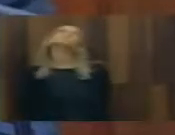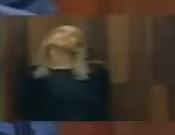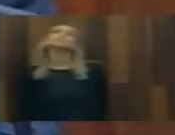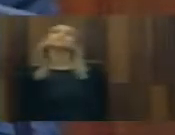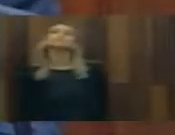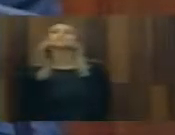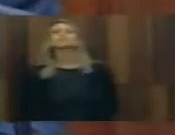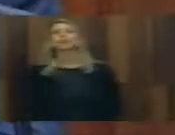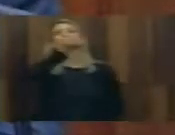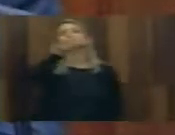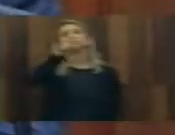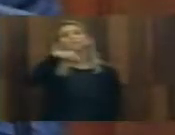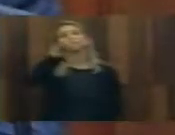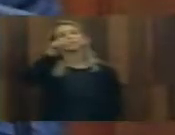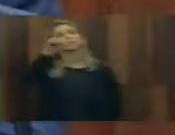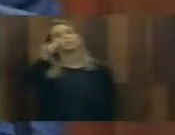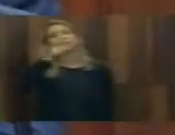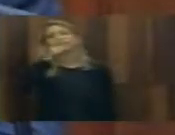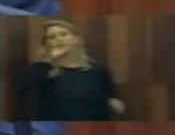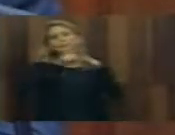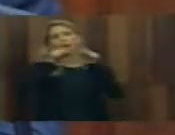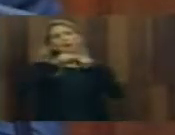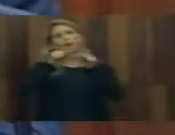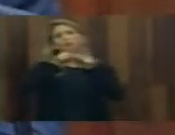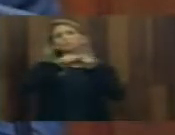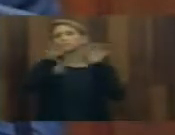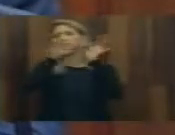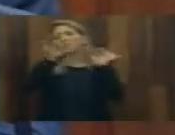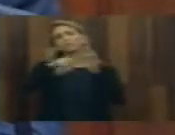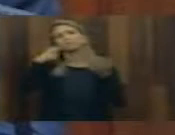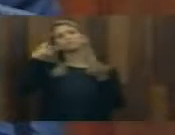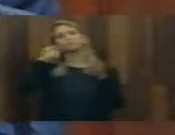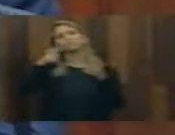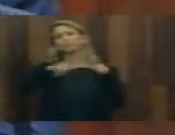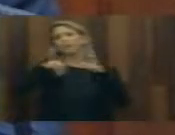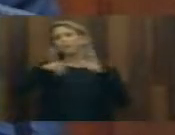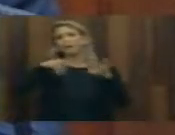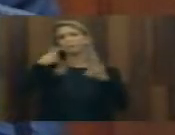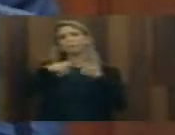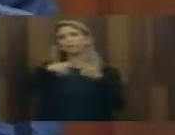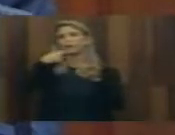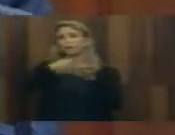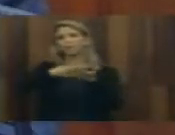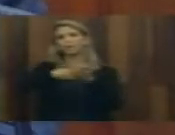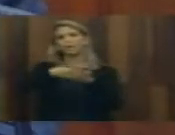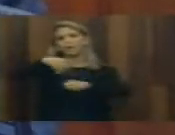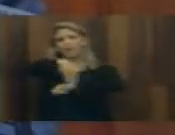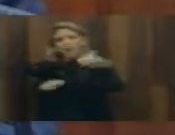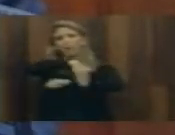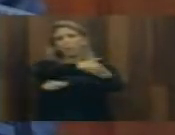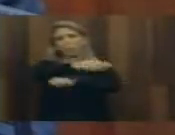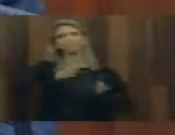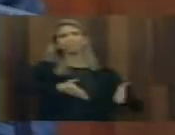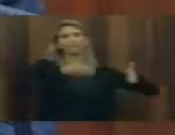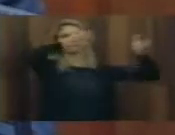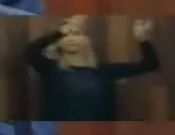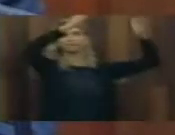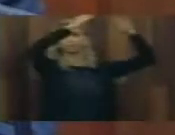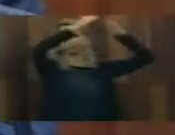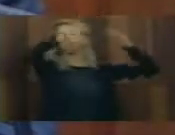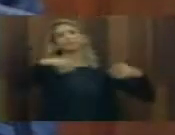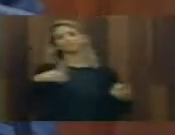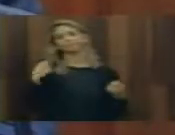Zenilda tem feito um belo trabalho lá com aquela luta lá na Rua da Torre. Né? Merece.